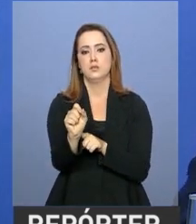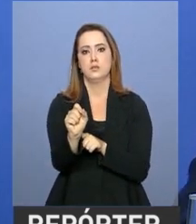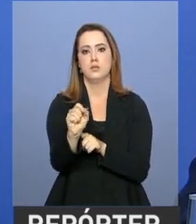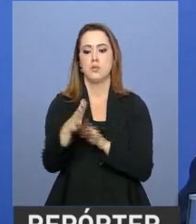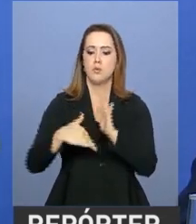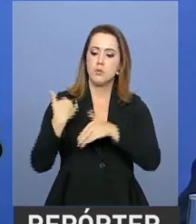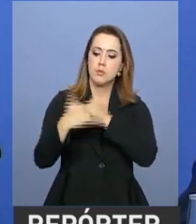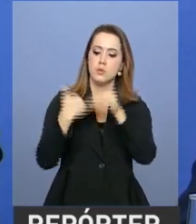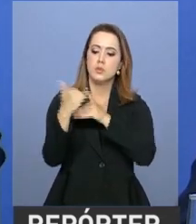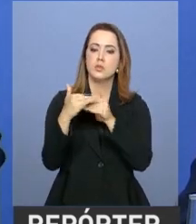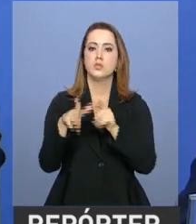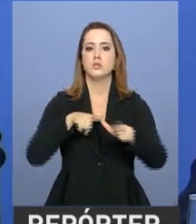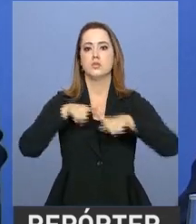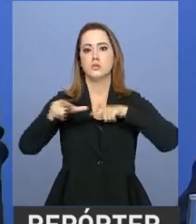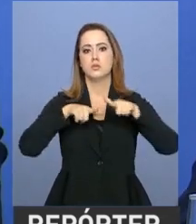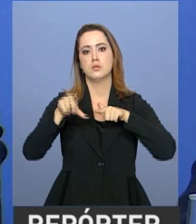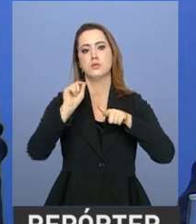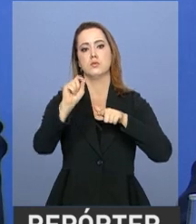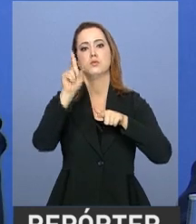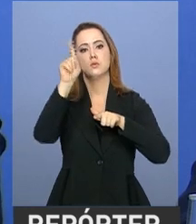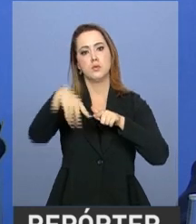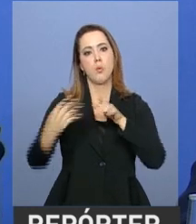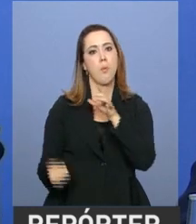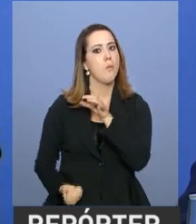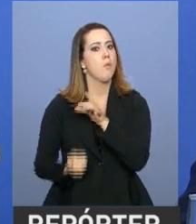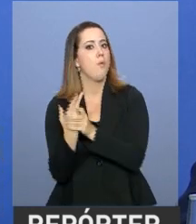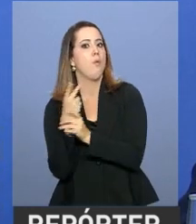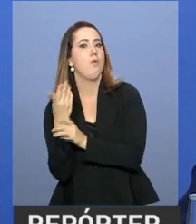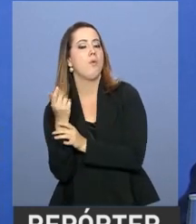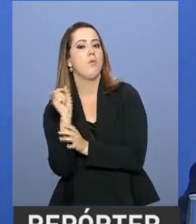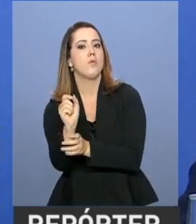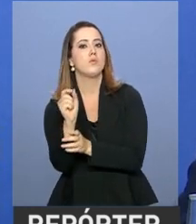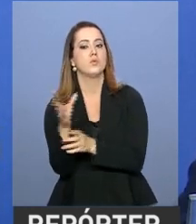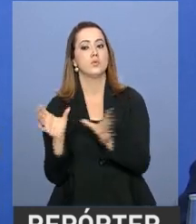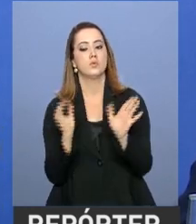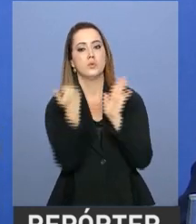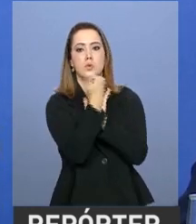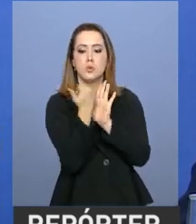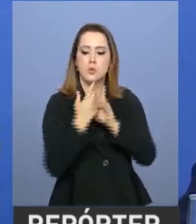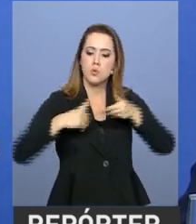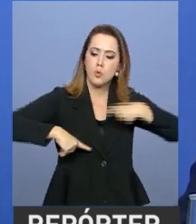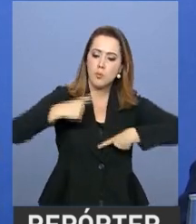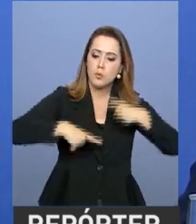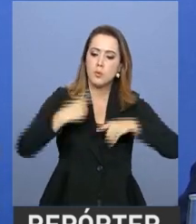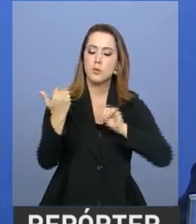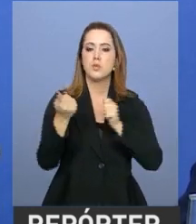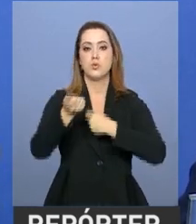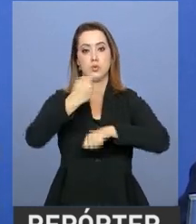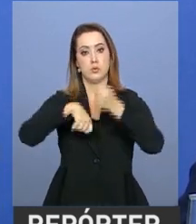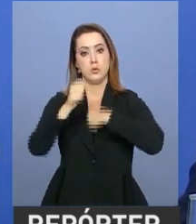A geração de emprego é fruto de uma política econômica que tenha